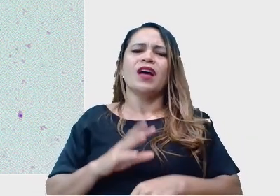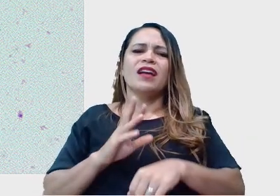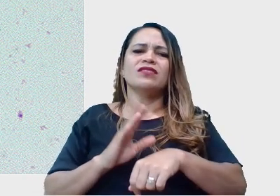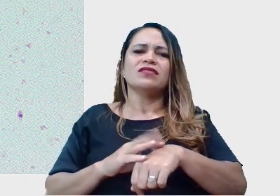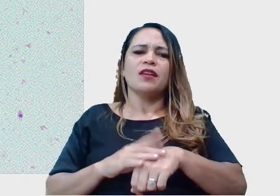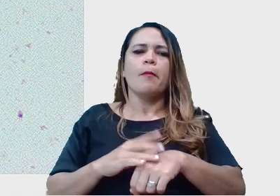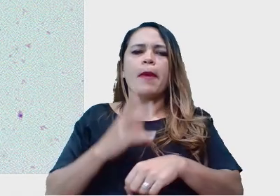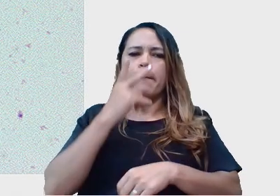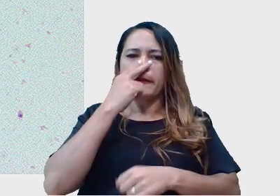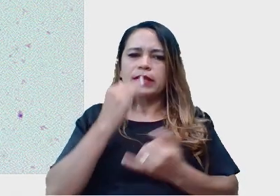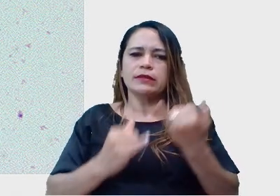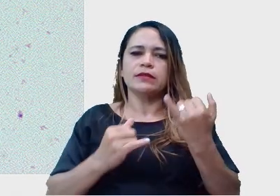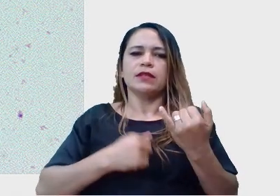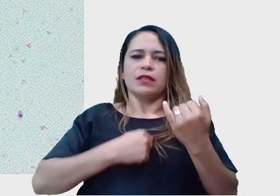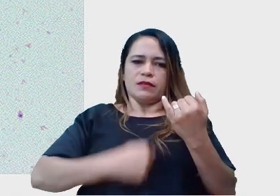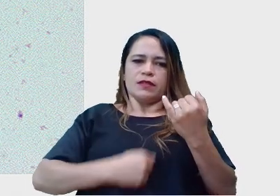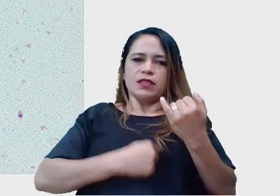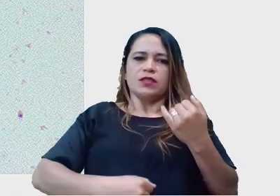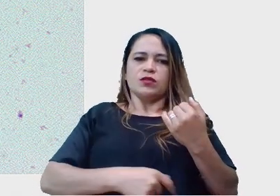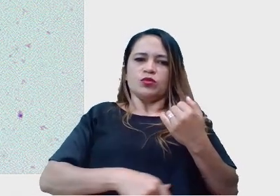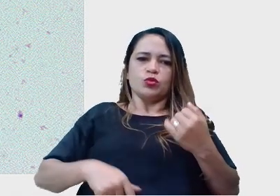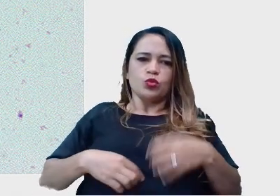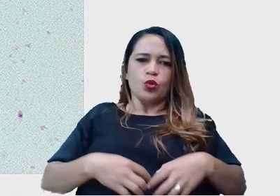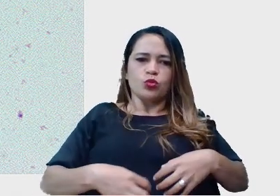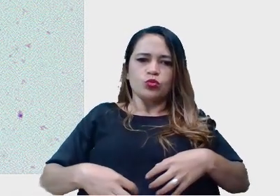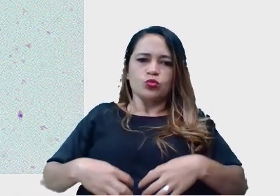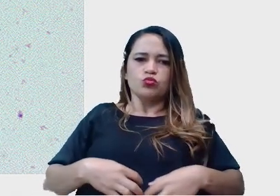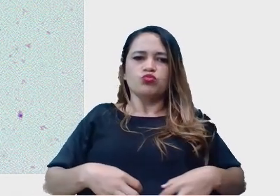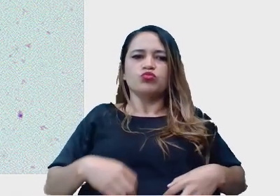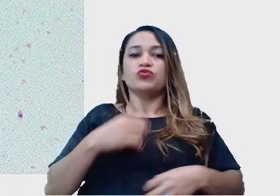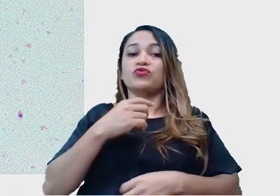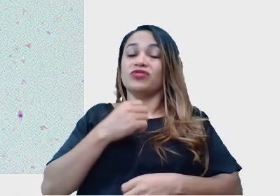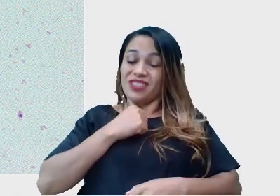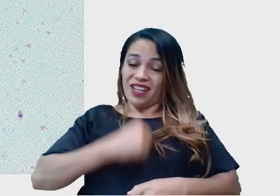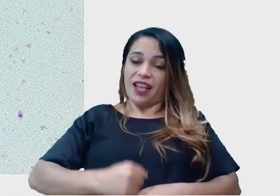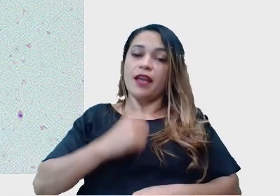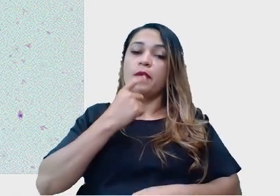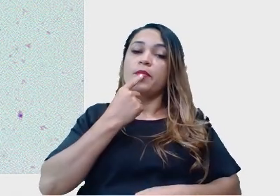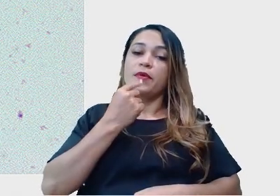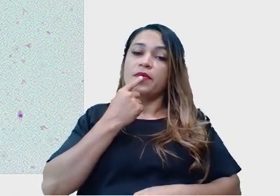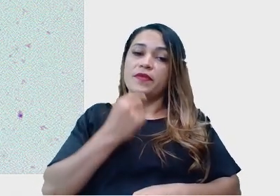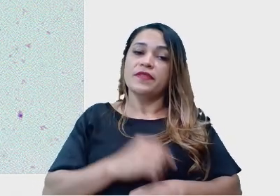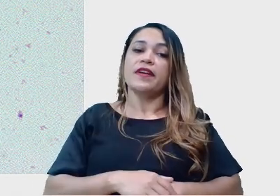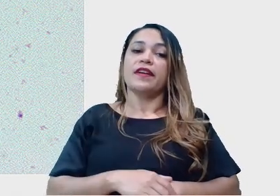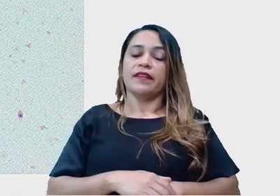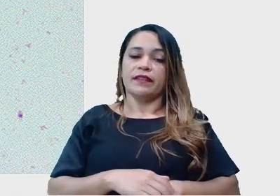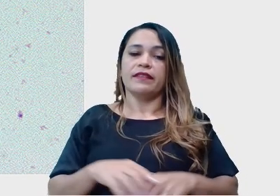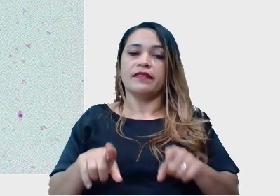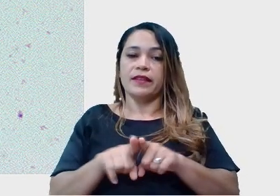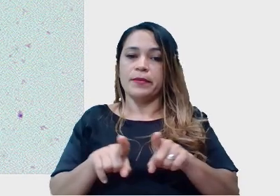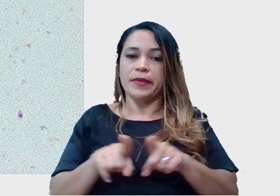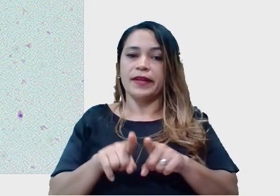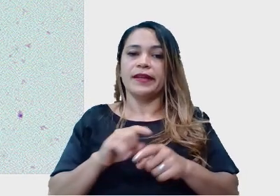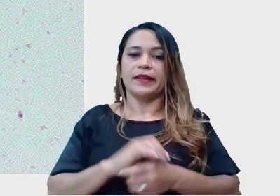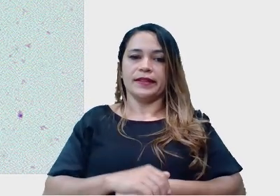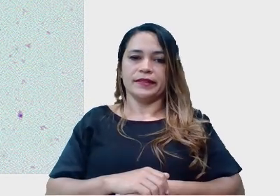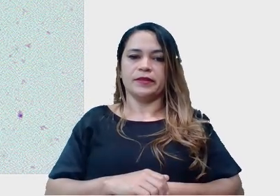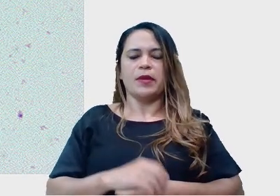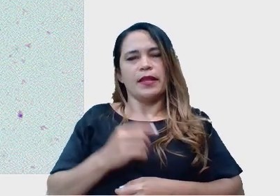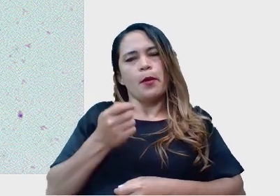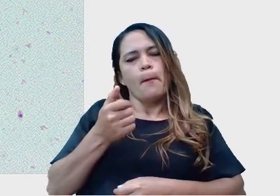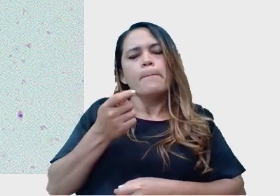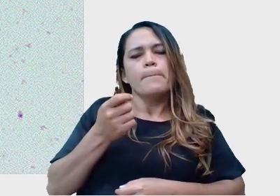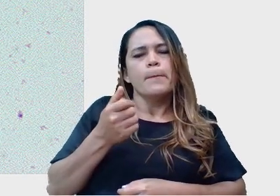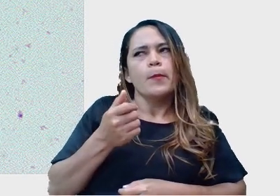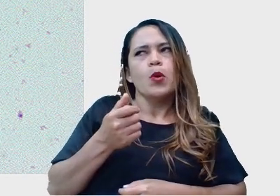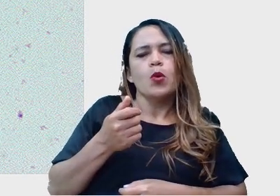A diarreia, a cólica, dor no estômago, diarreia com sangue, que nesse caso aqui não é muito frequente, tá